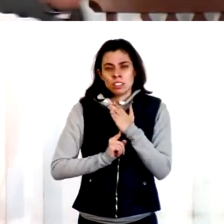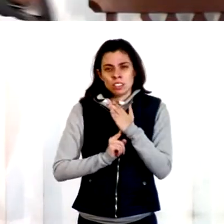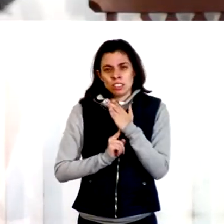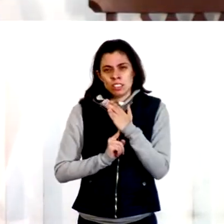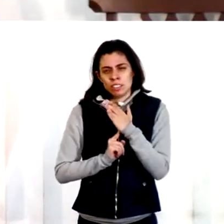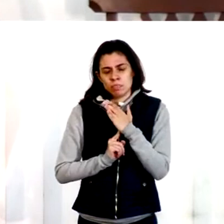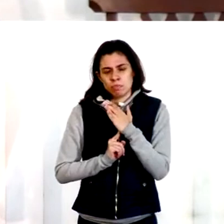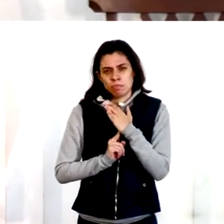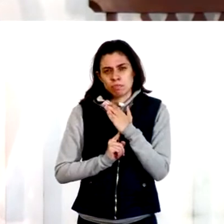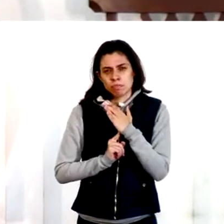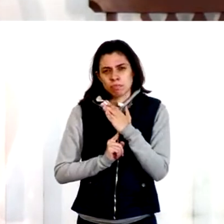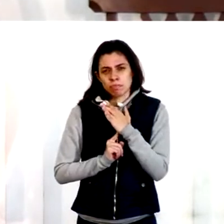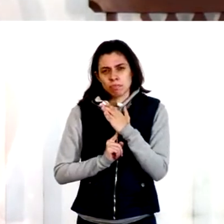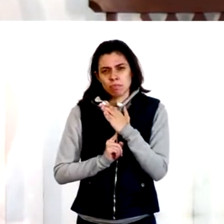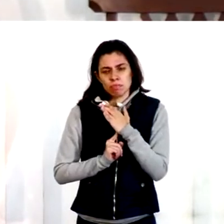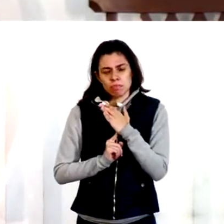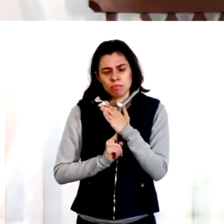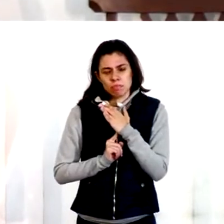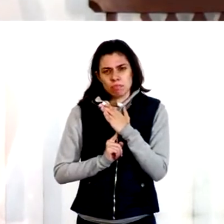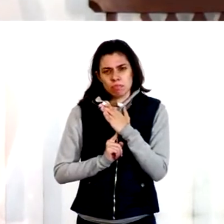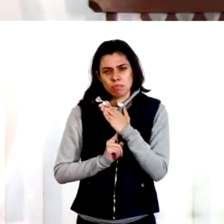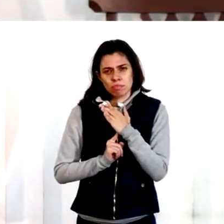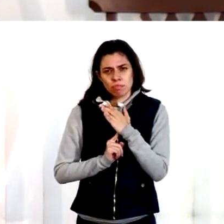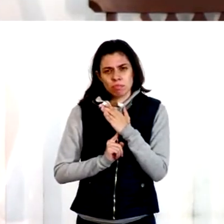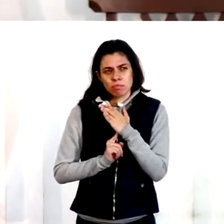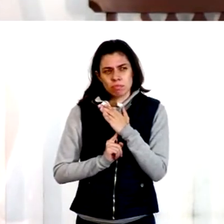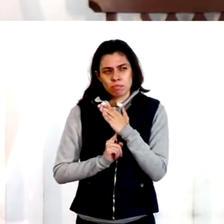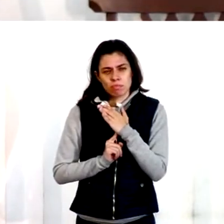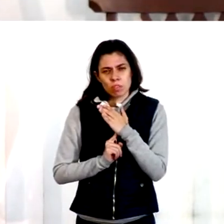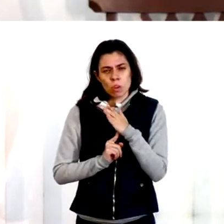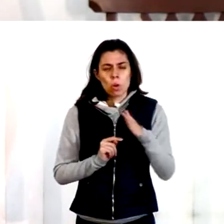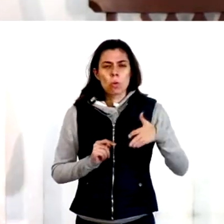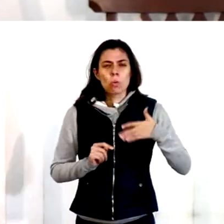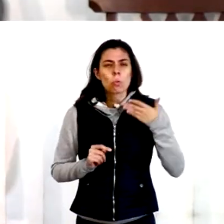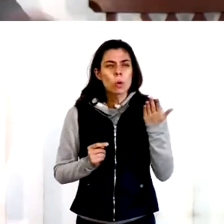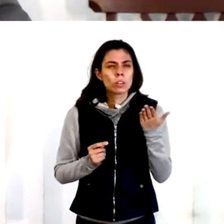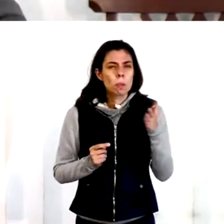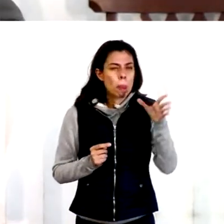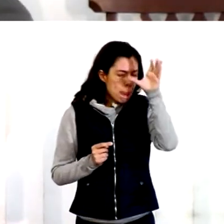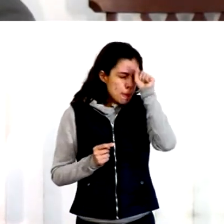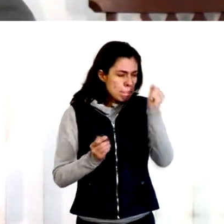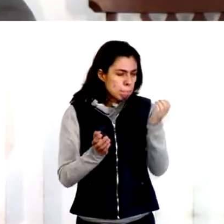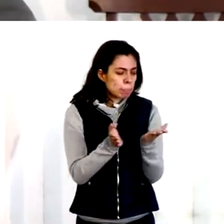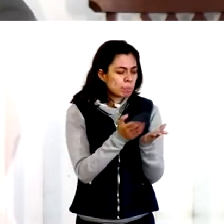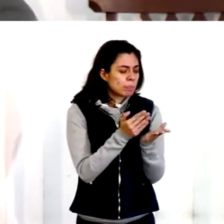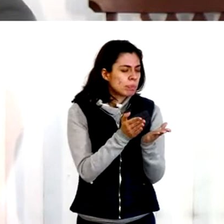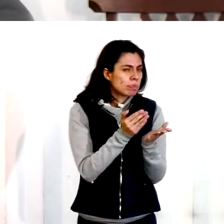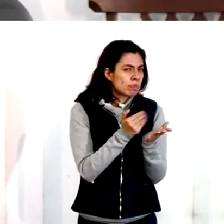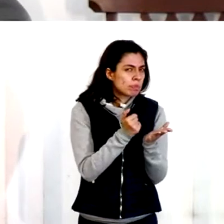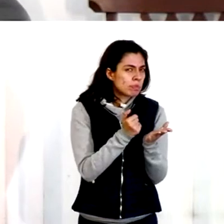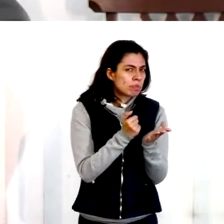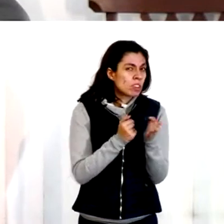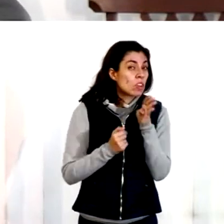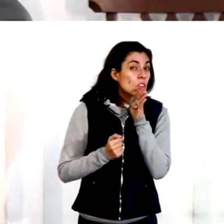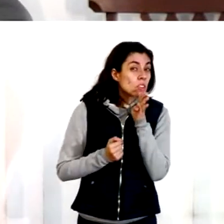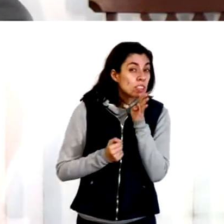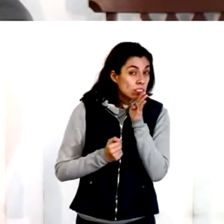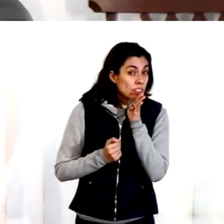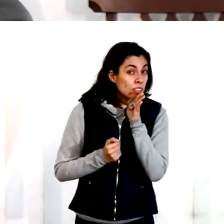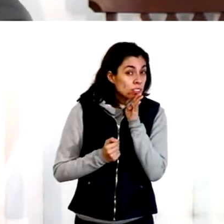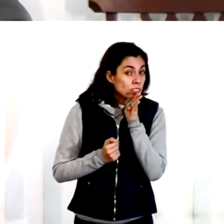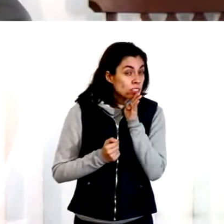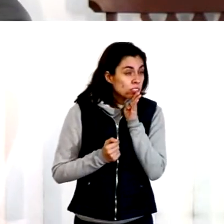mundo, a revelação especial para os crentes, na revelação especial, temos conhecido o nosso